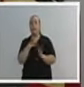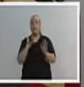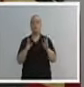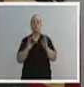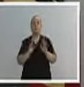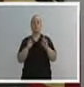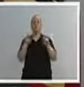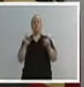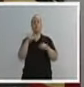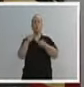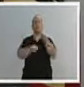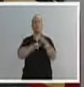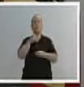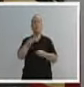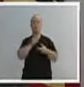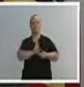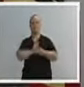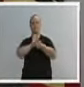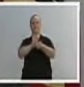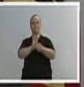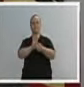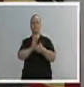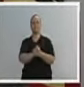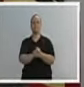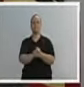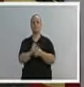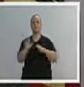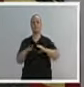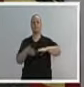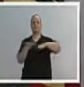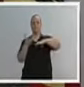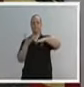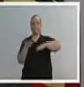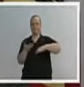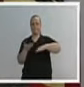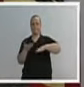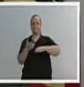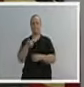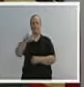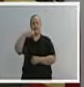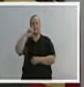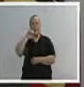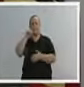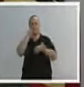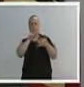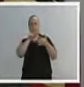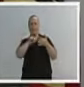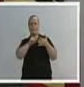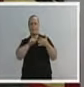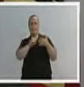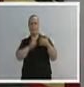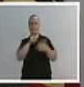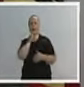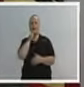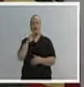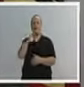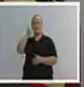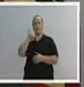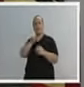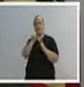últimos acontecimentos no Congresso Nacional, as 10 medidas anticorrupção que não foram aprovadas, que